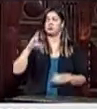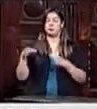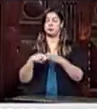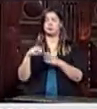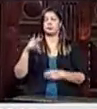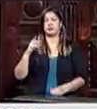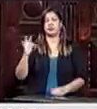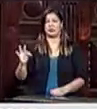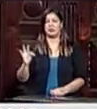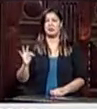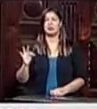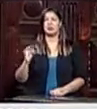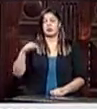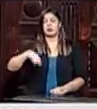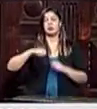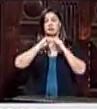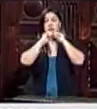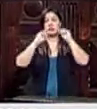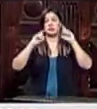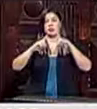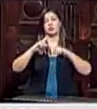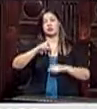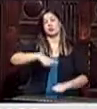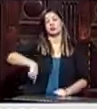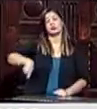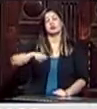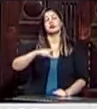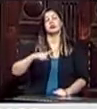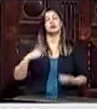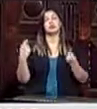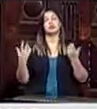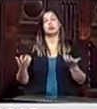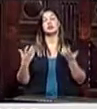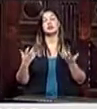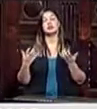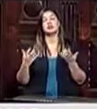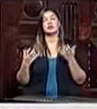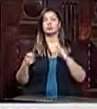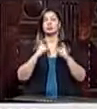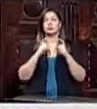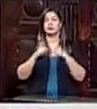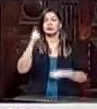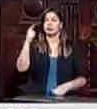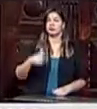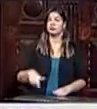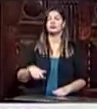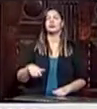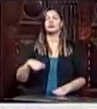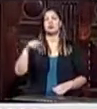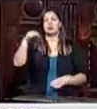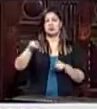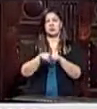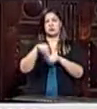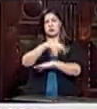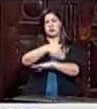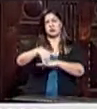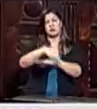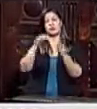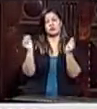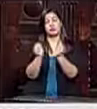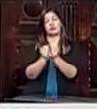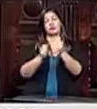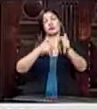dos Trabalhadores aqui na casa, que nós queremos discutir aqui de novo e nas ruas, ao lado dos